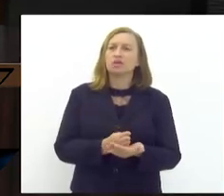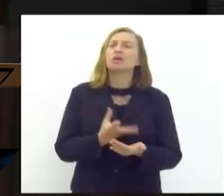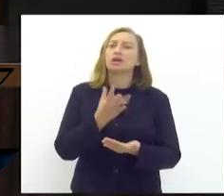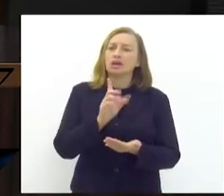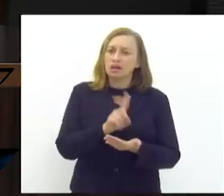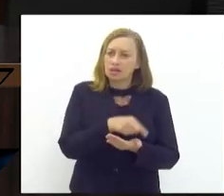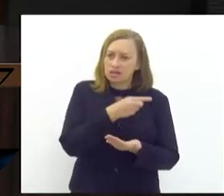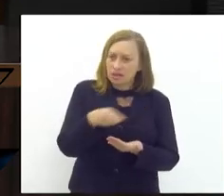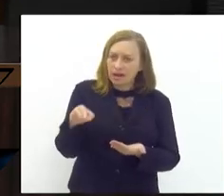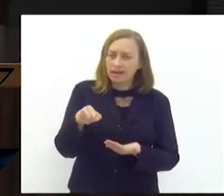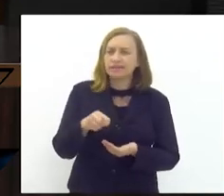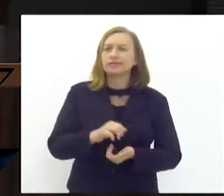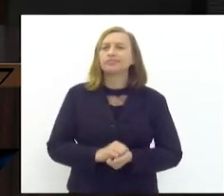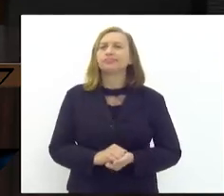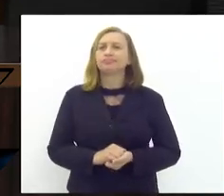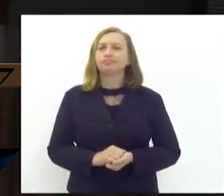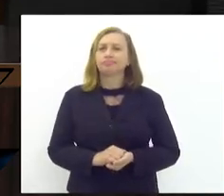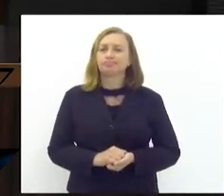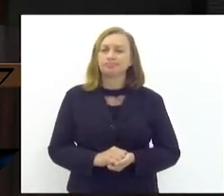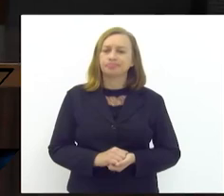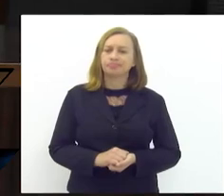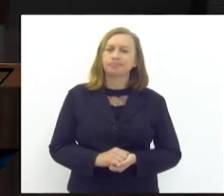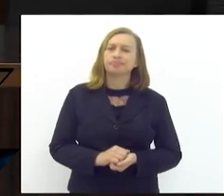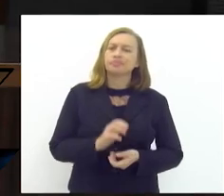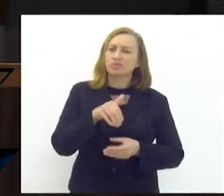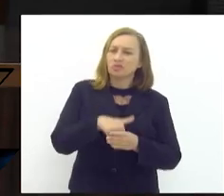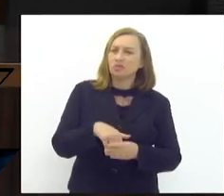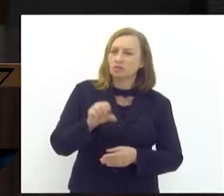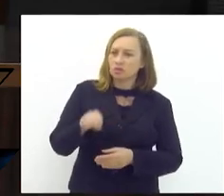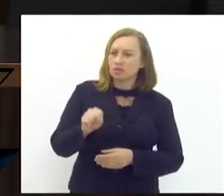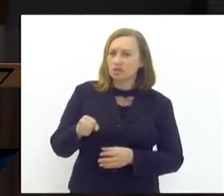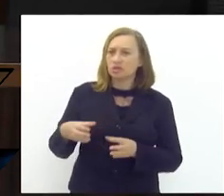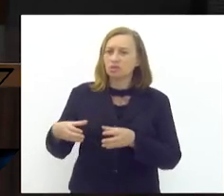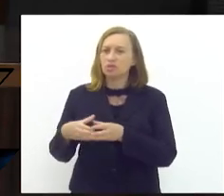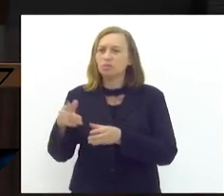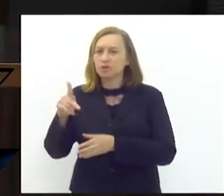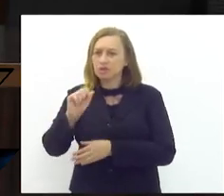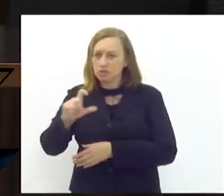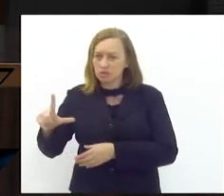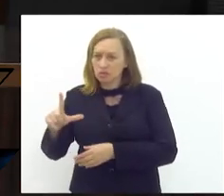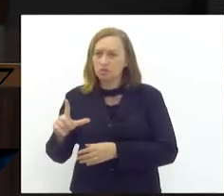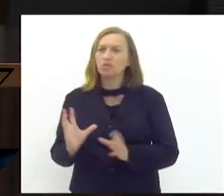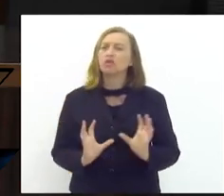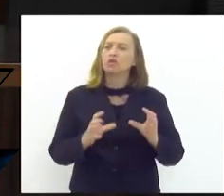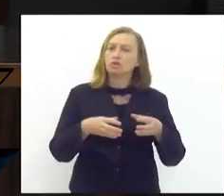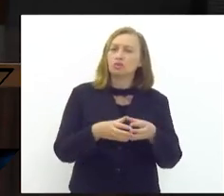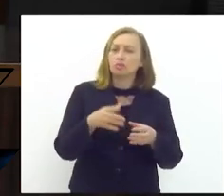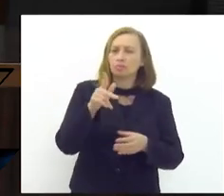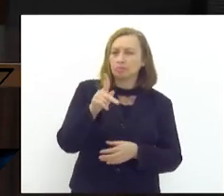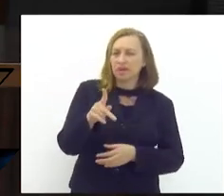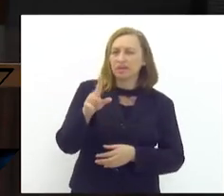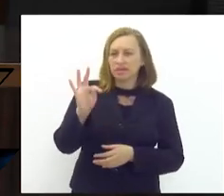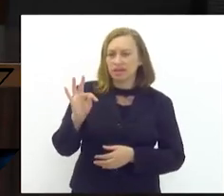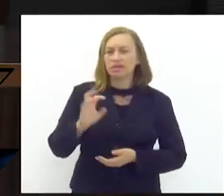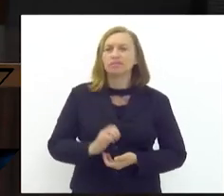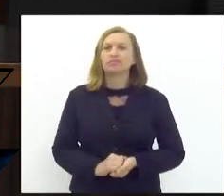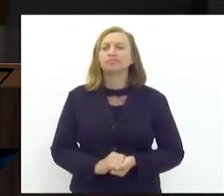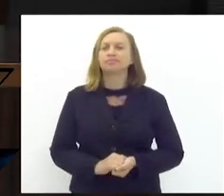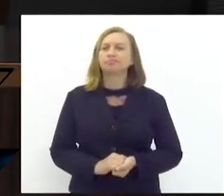rejeitada o voto favorável da bancada do PSOL e da bancada do PT